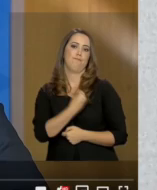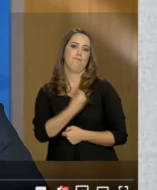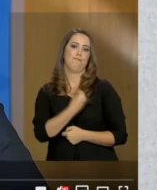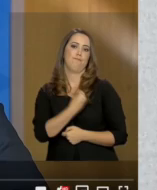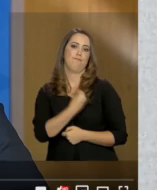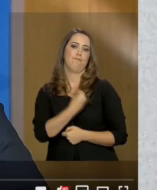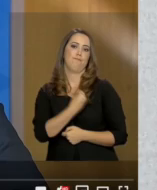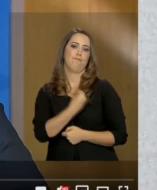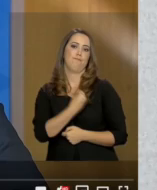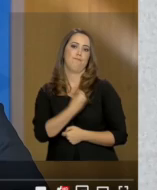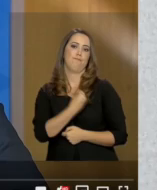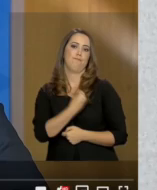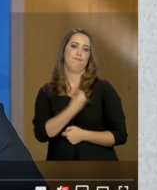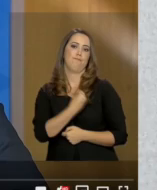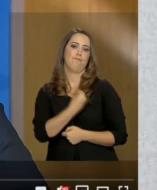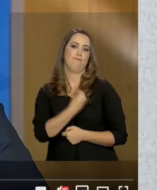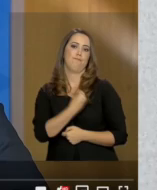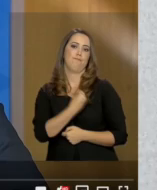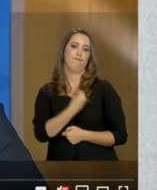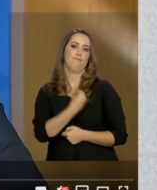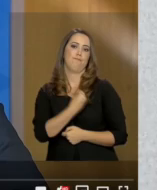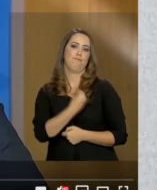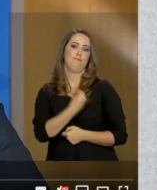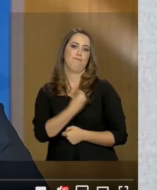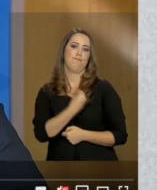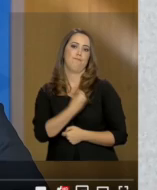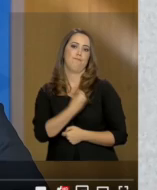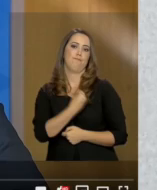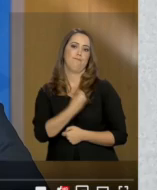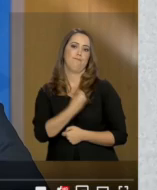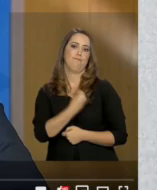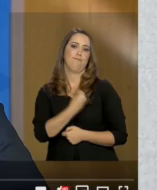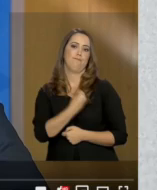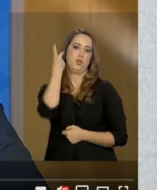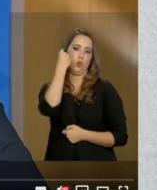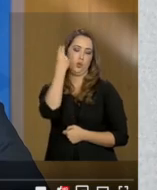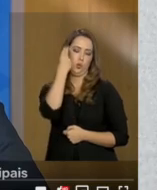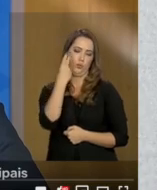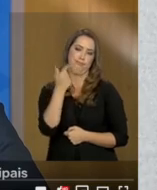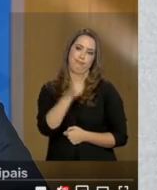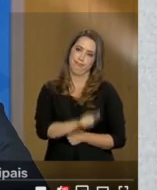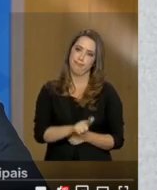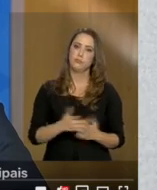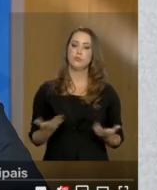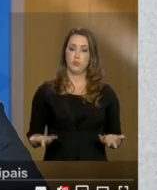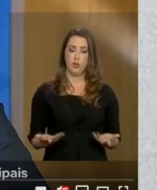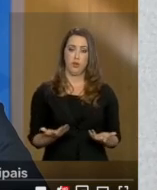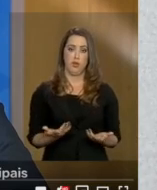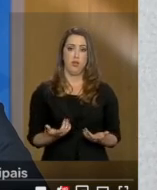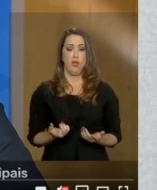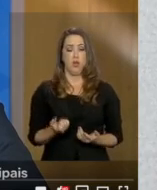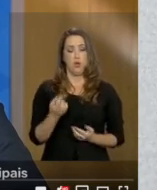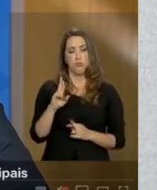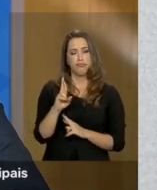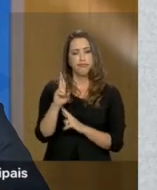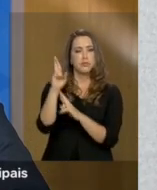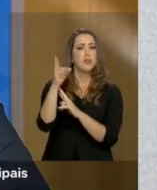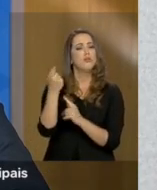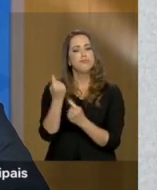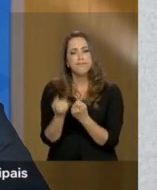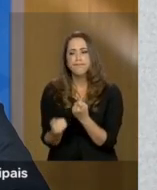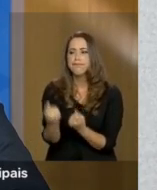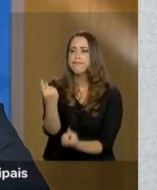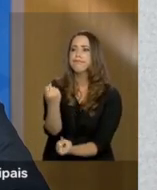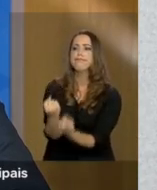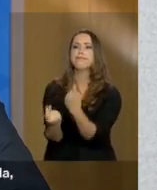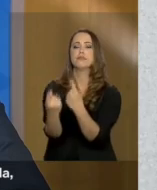mil pessoas já morreram por conta de coronavírus. É muito grave. Algumas poucas autoridades, estaduais